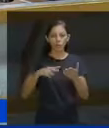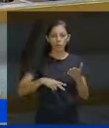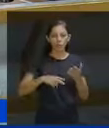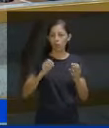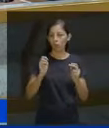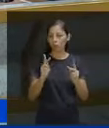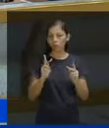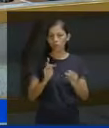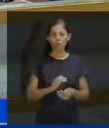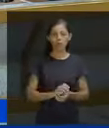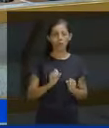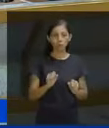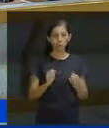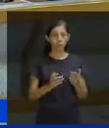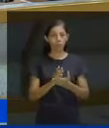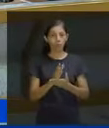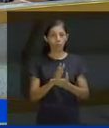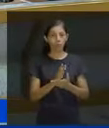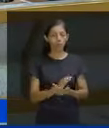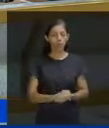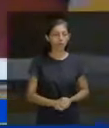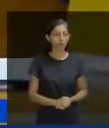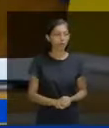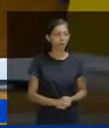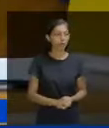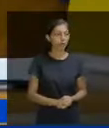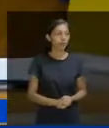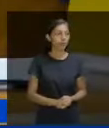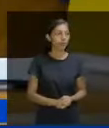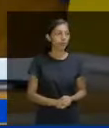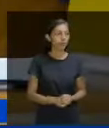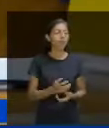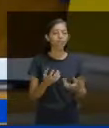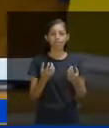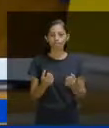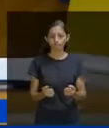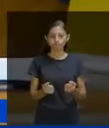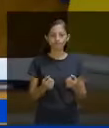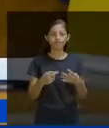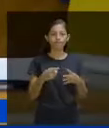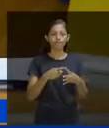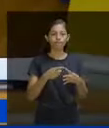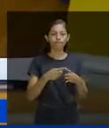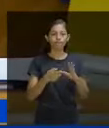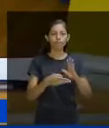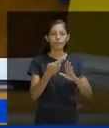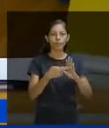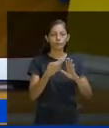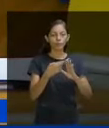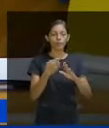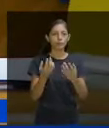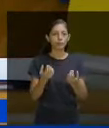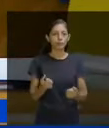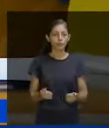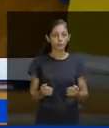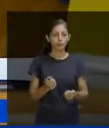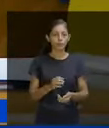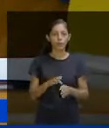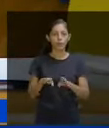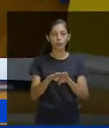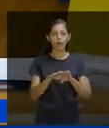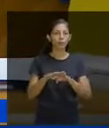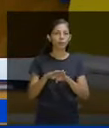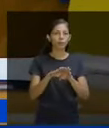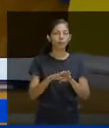Podemos aprovar? Perfeito. Então, aprovada a primeira resolução aí do processo